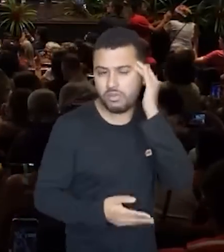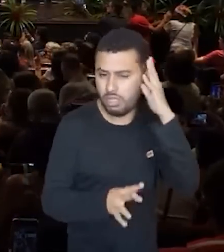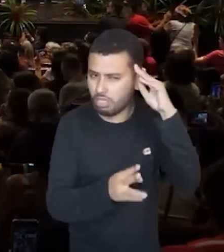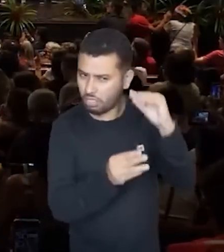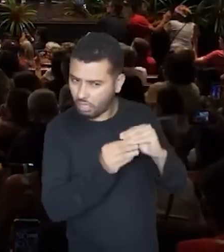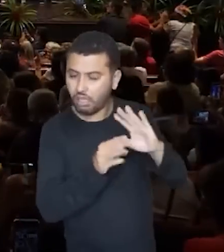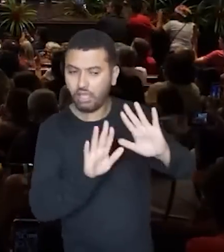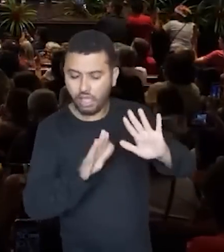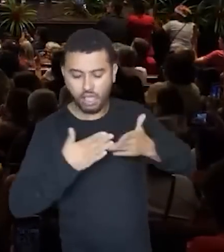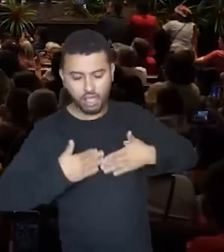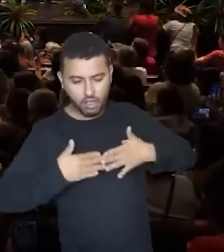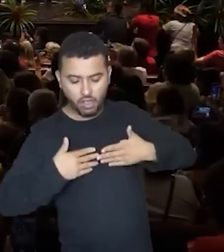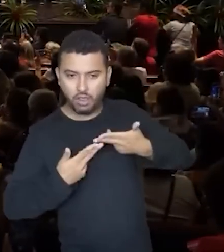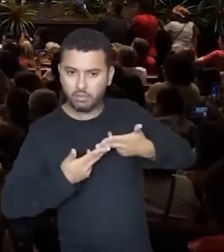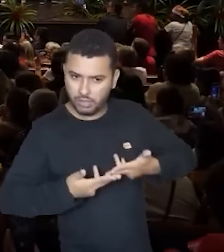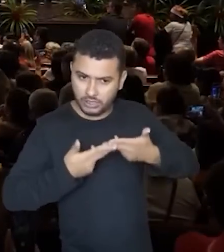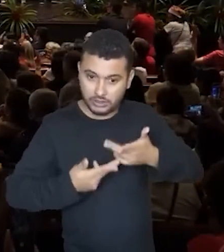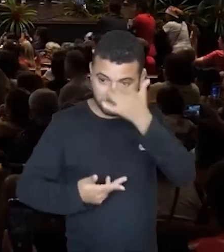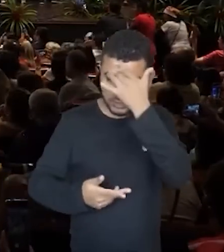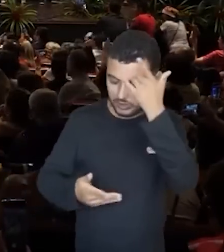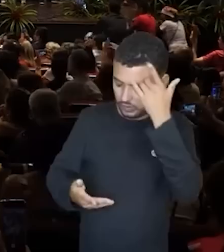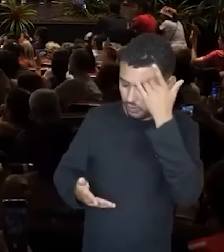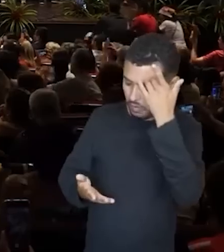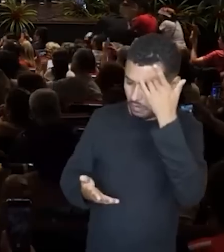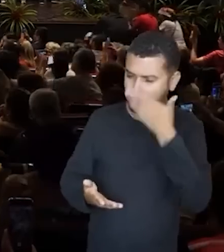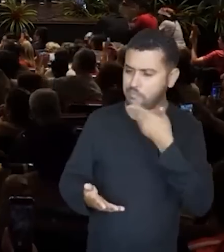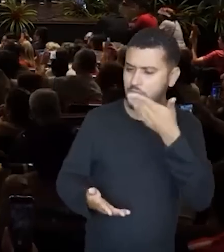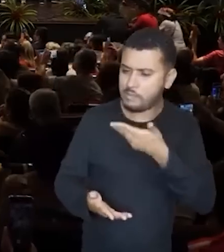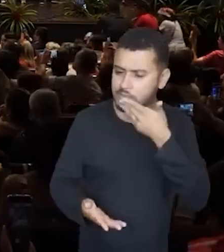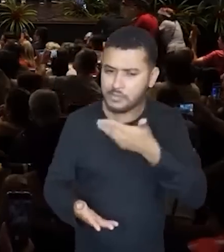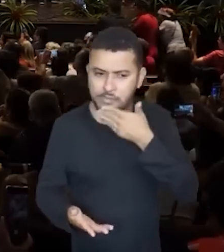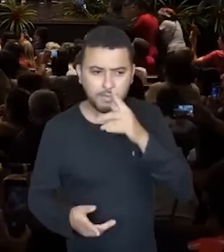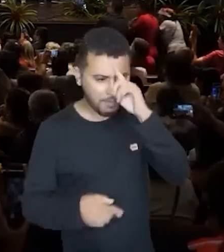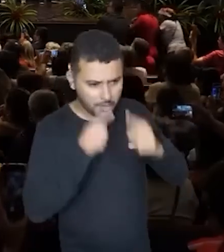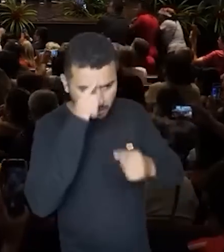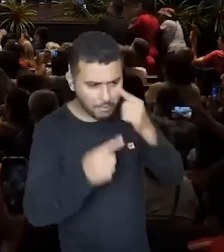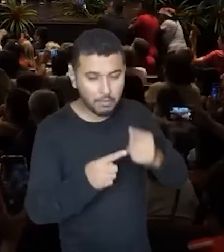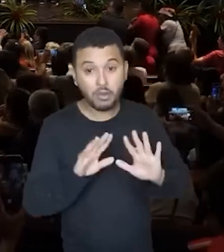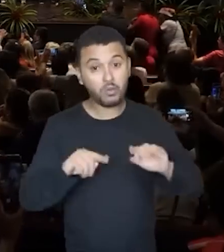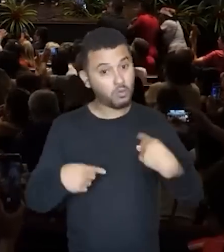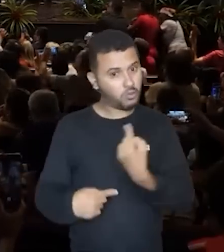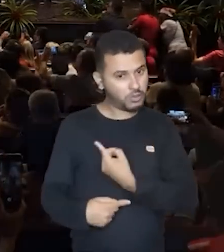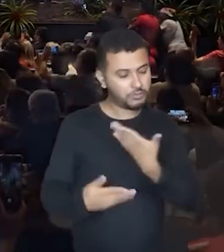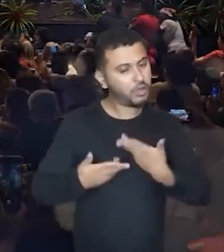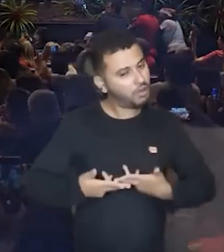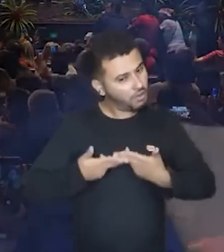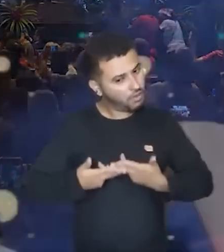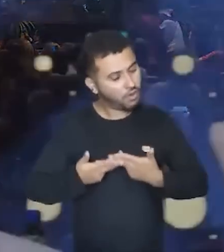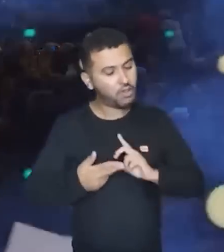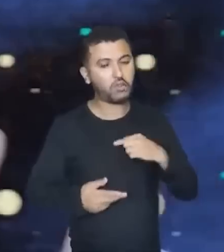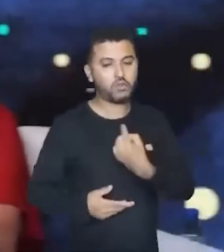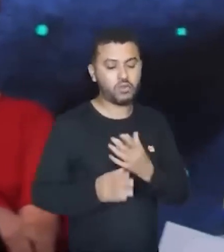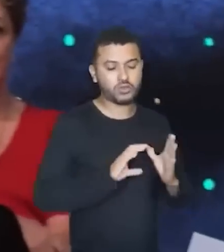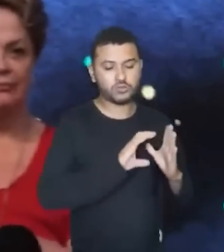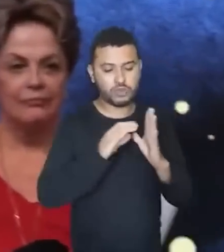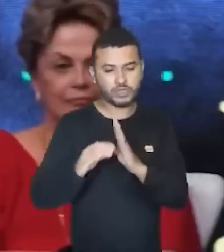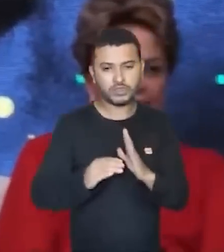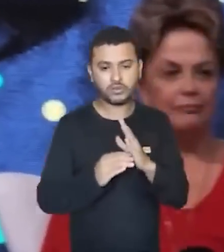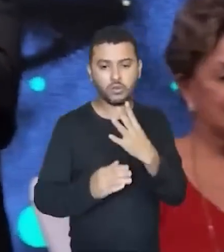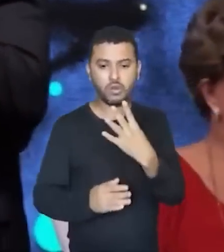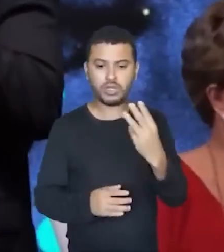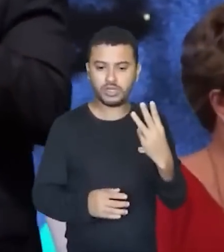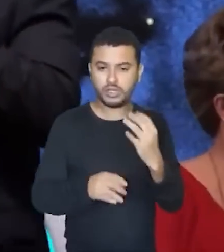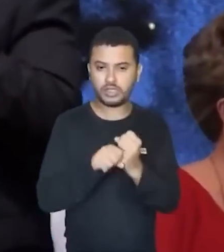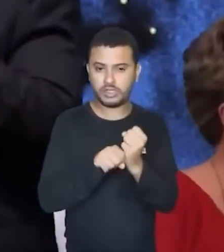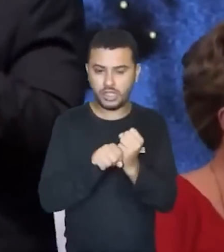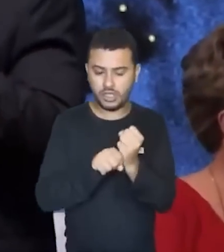quando as pessoas estão cobrando da gente. Porque senão a gente não constrói esse partido que está com 43 anos de idade, e